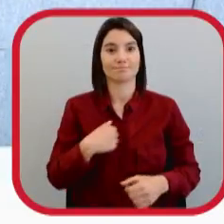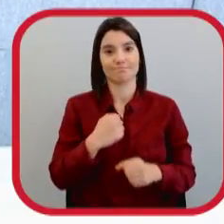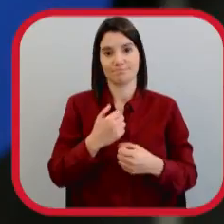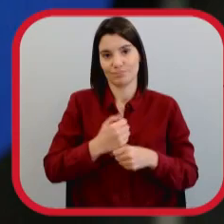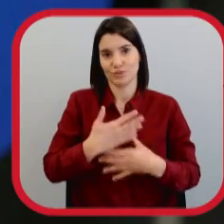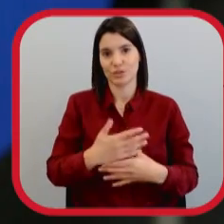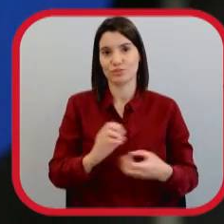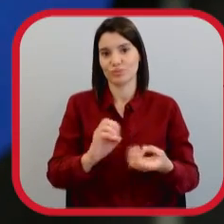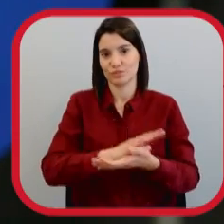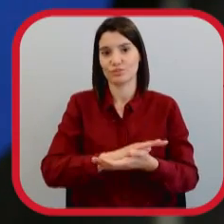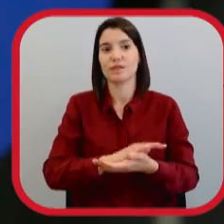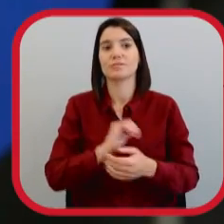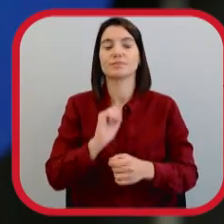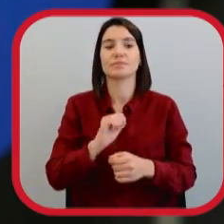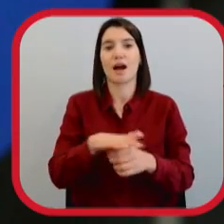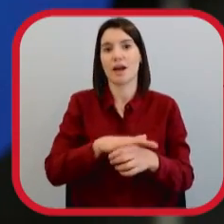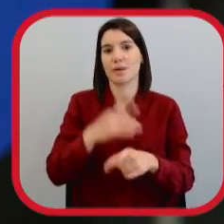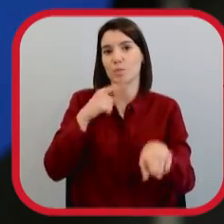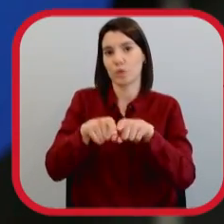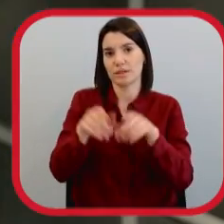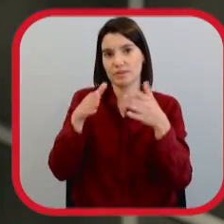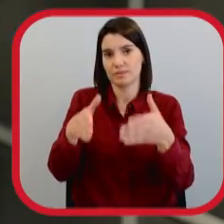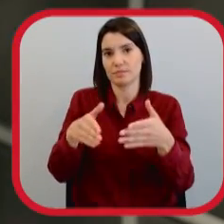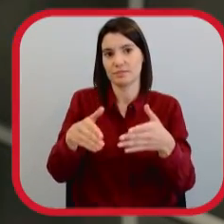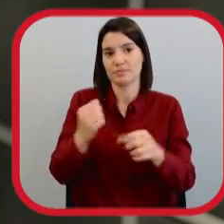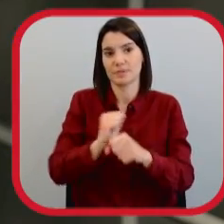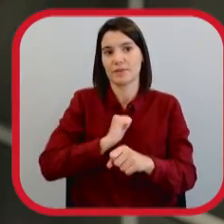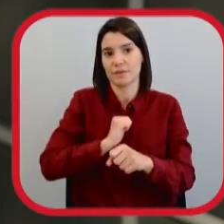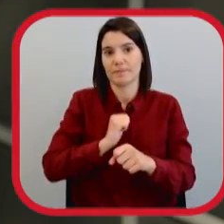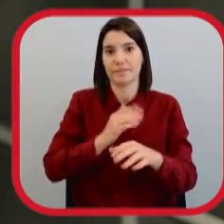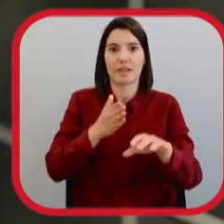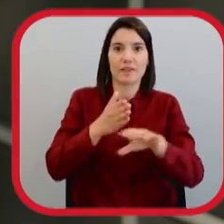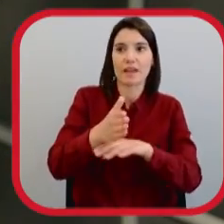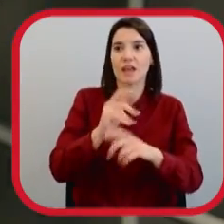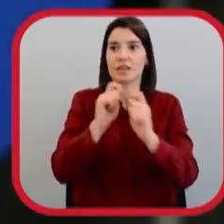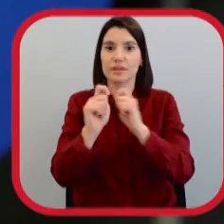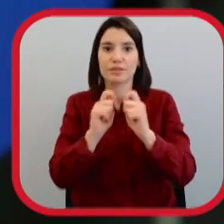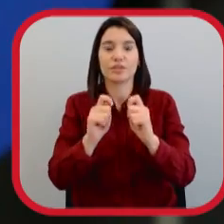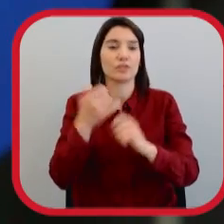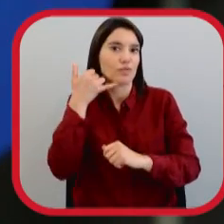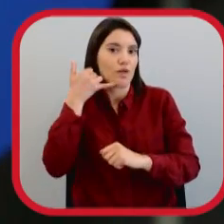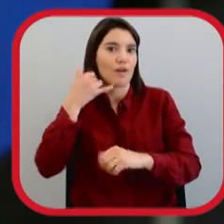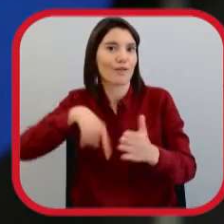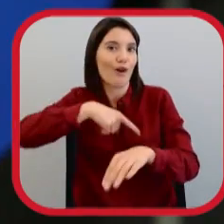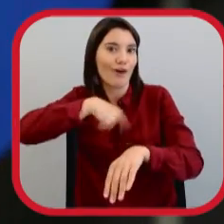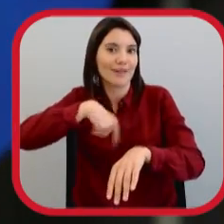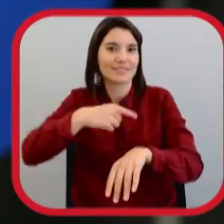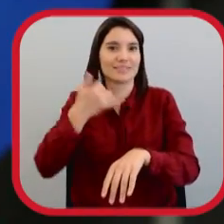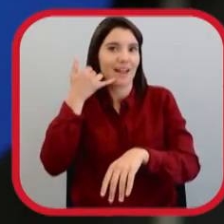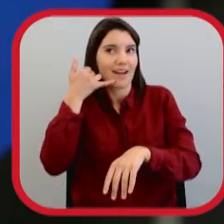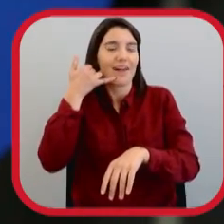Eu sou jornalista, nomeadamente jornalista de política. Aquilo que eu faço é reportagens diretos, entrevistas, muitas horas ao